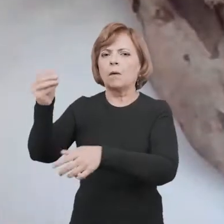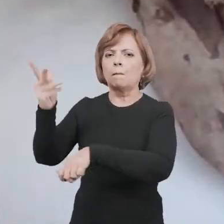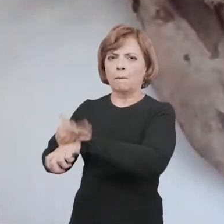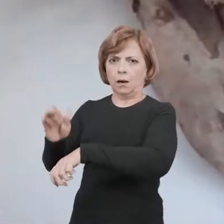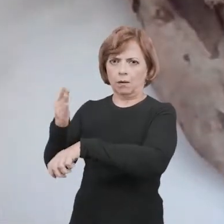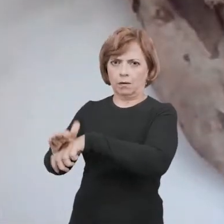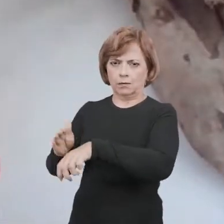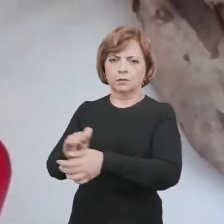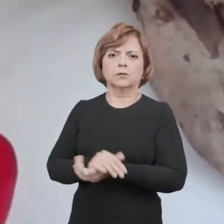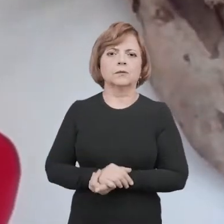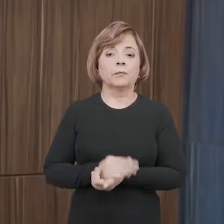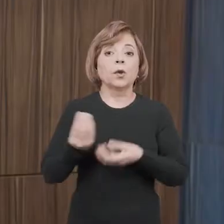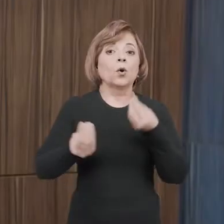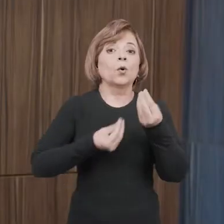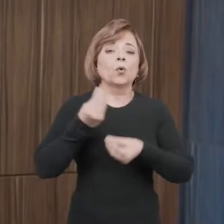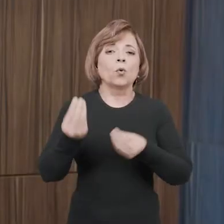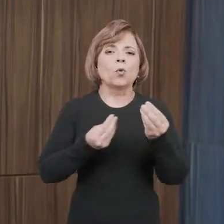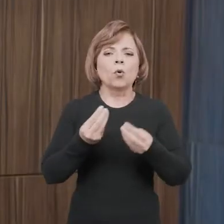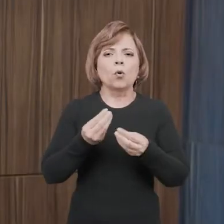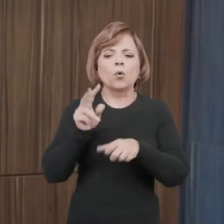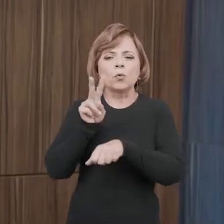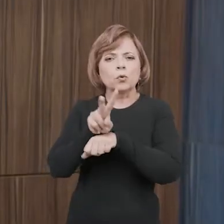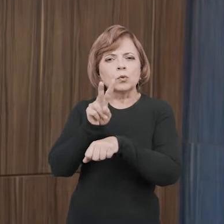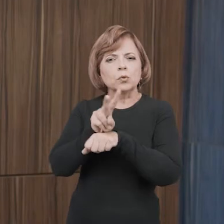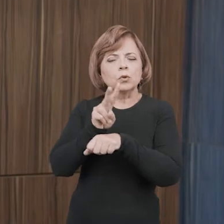efetividade? Como zelar pela própria